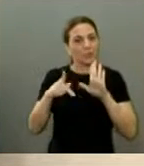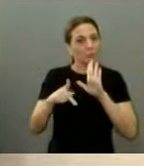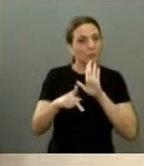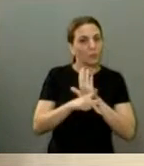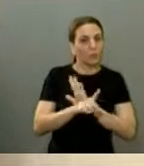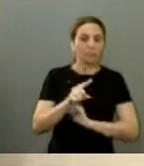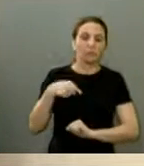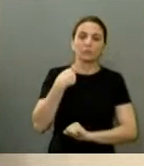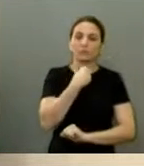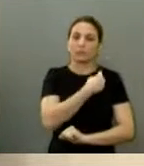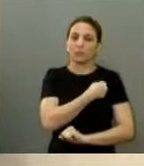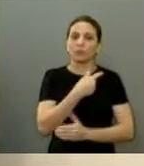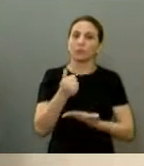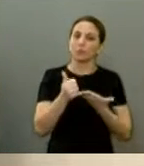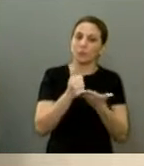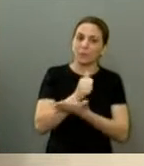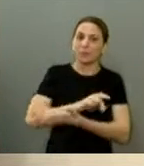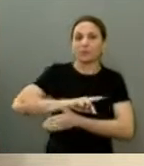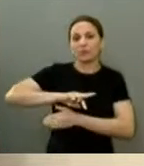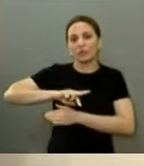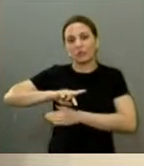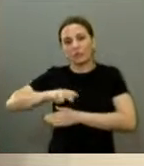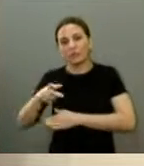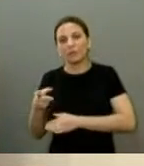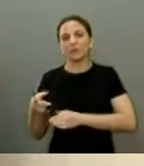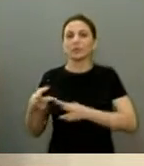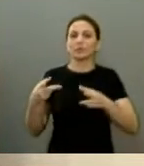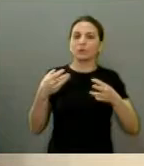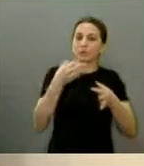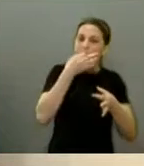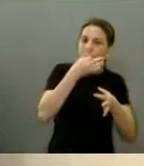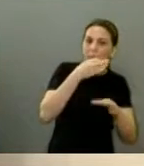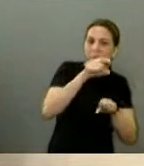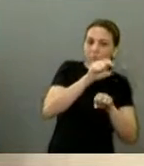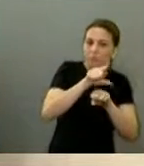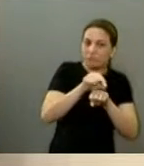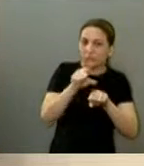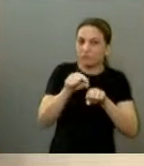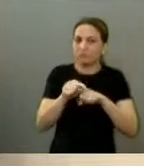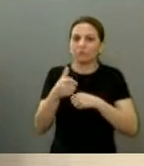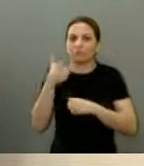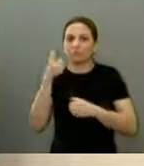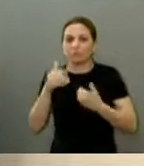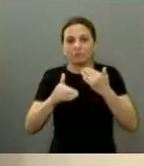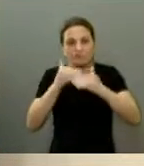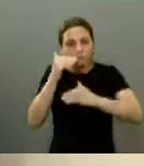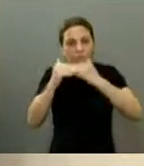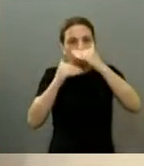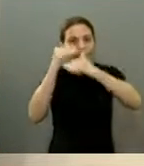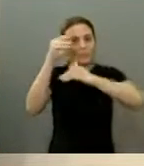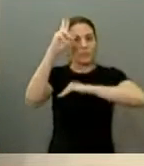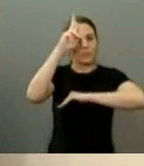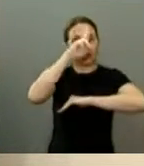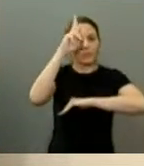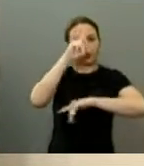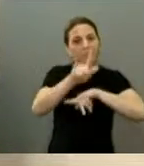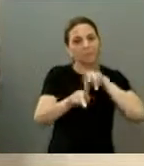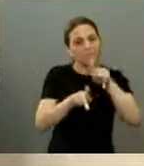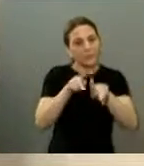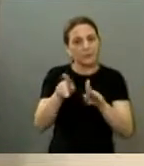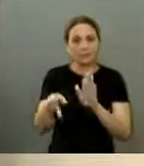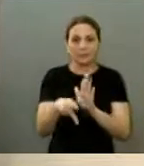A gente, em cima das divergências, é que você constrói uma história de uma